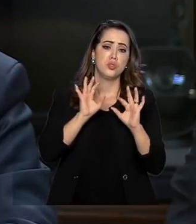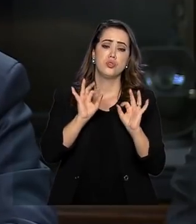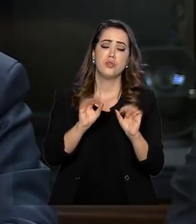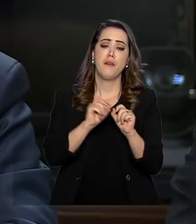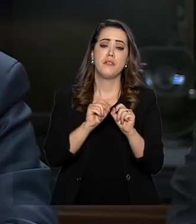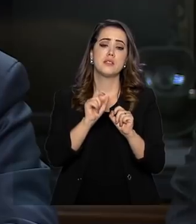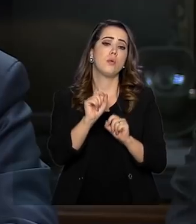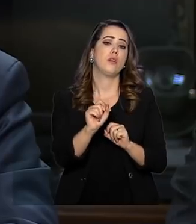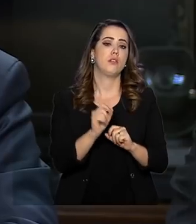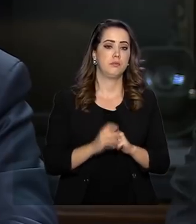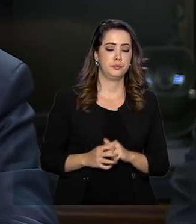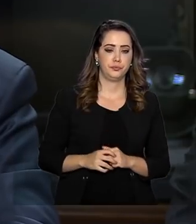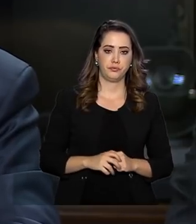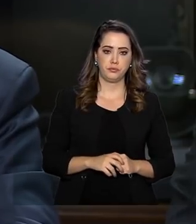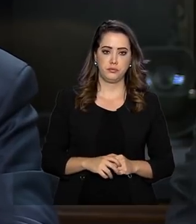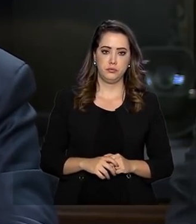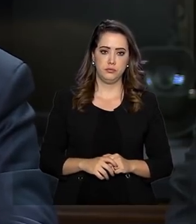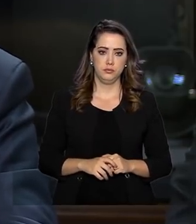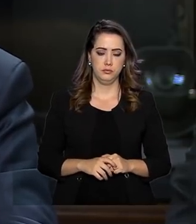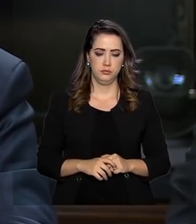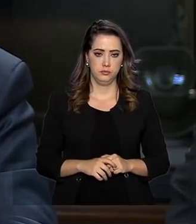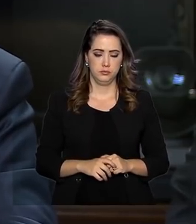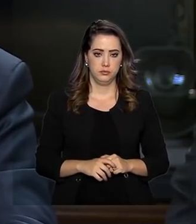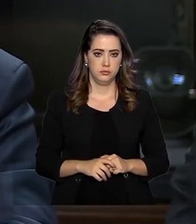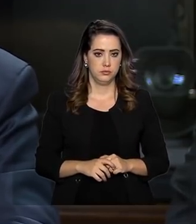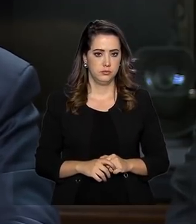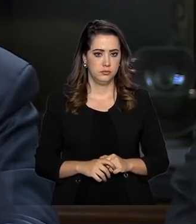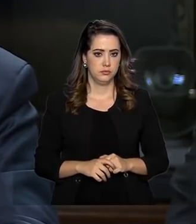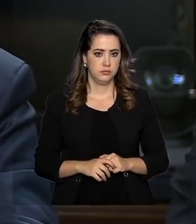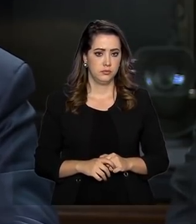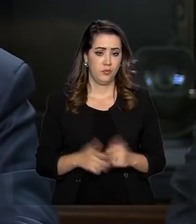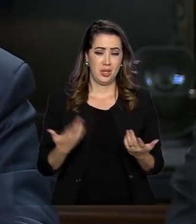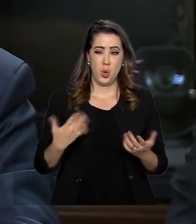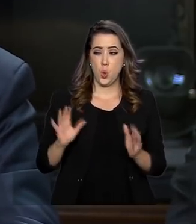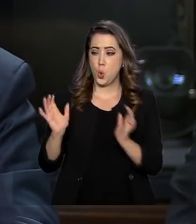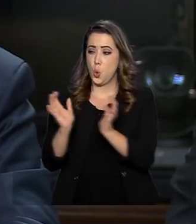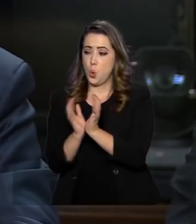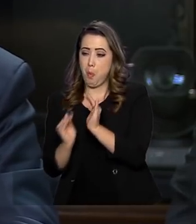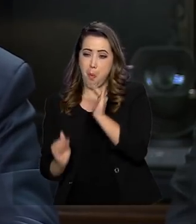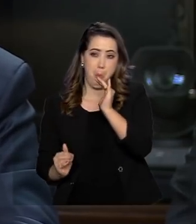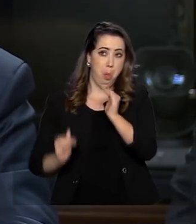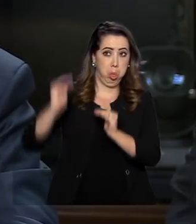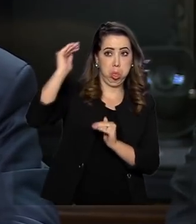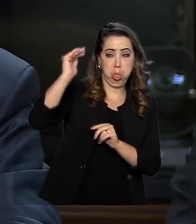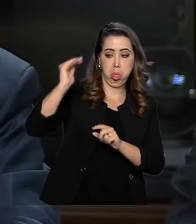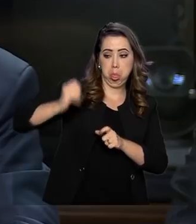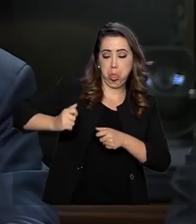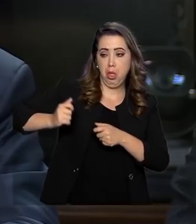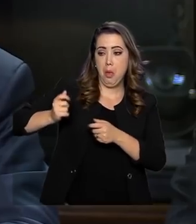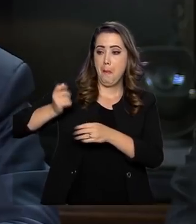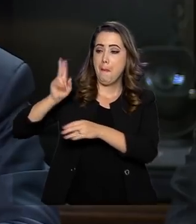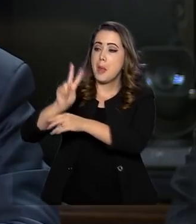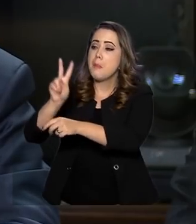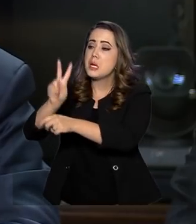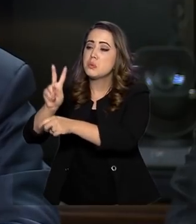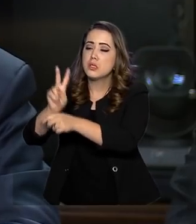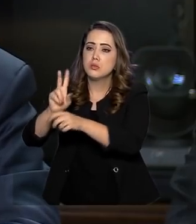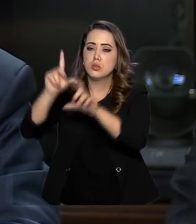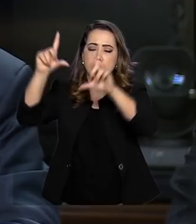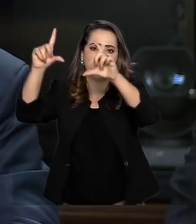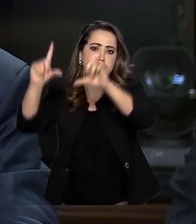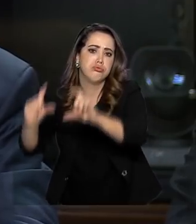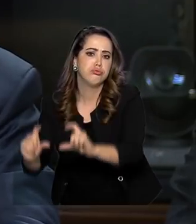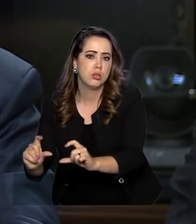justamente remover esses privilégios. Vamos reduzir esse dinheiro dos